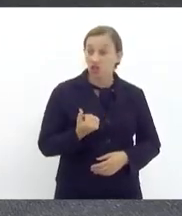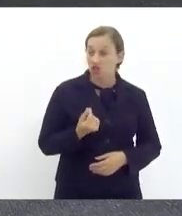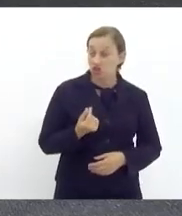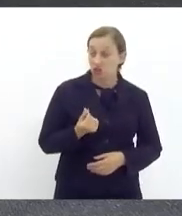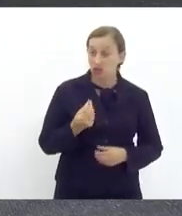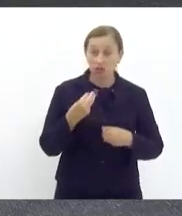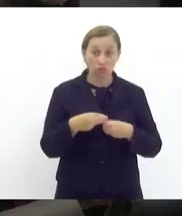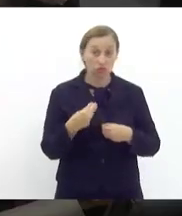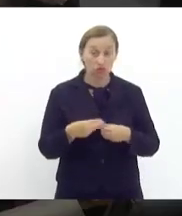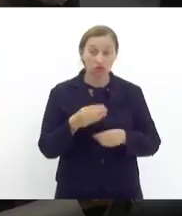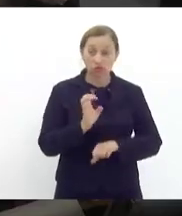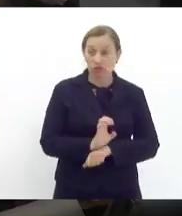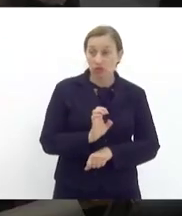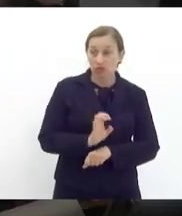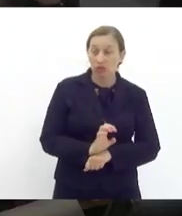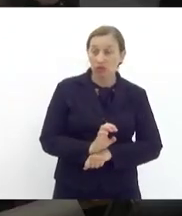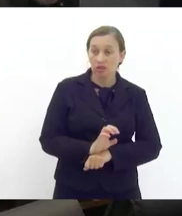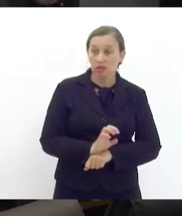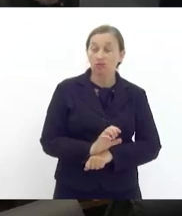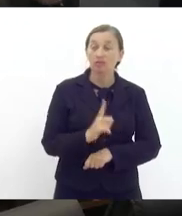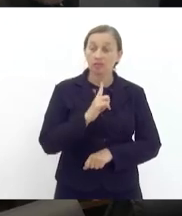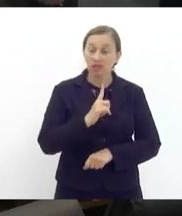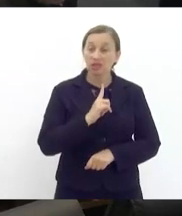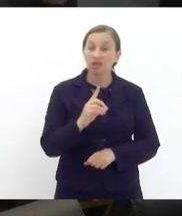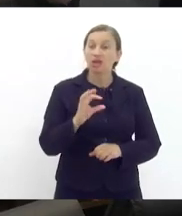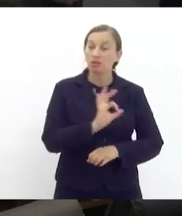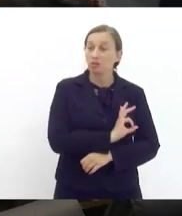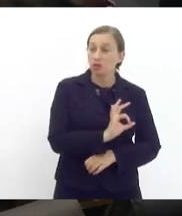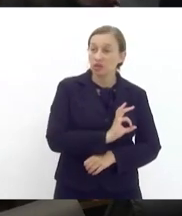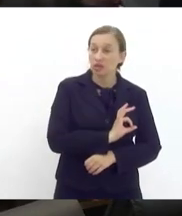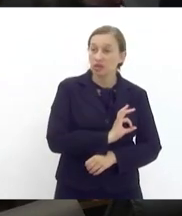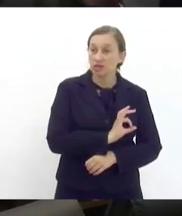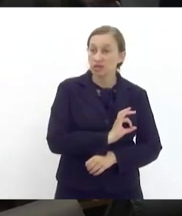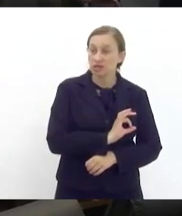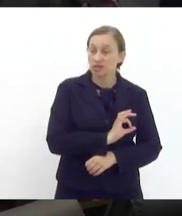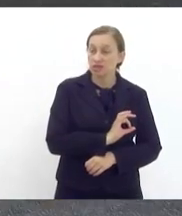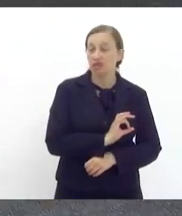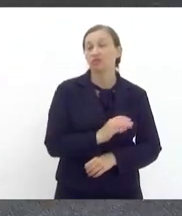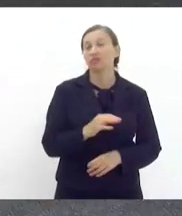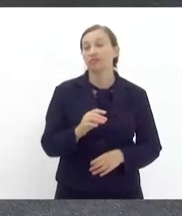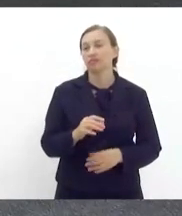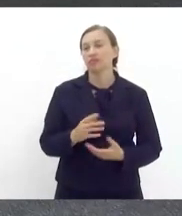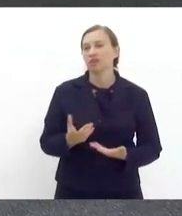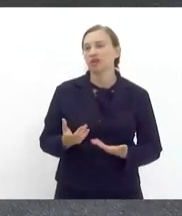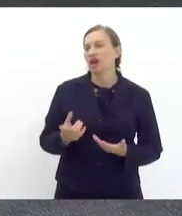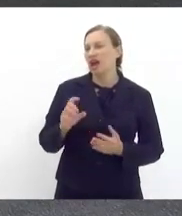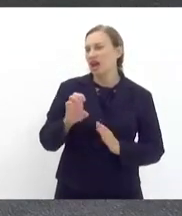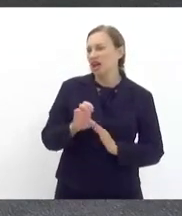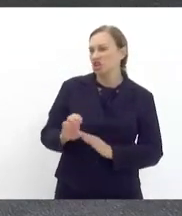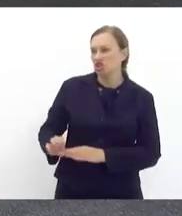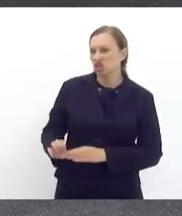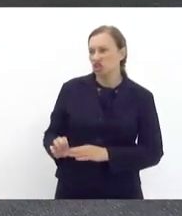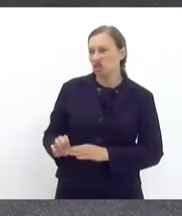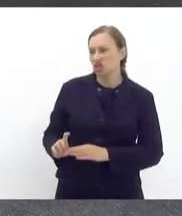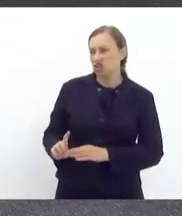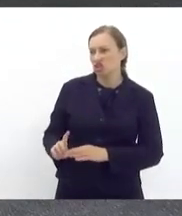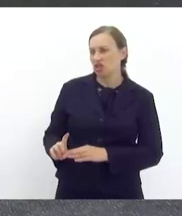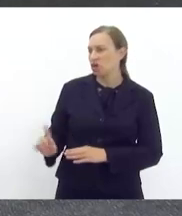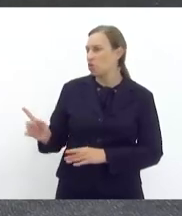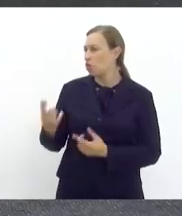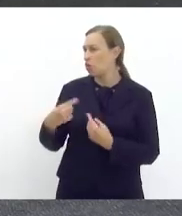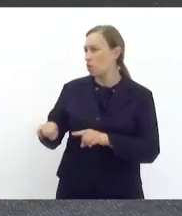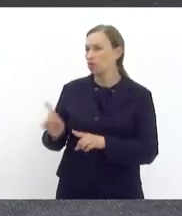municípios e para os estados para ter o policiamento tanto com a polícia militar quanto com rede civil então a esquerda não foi contra isso em nenhum